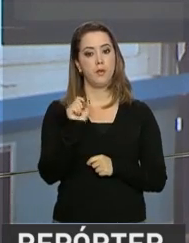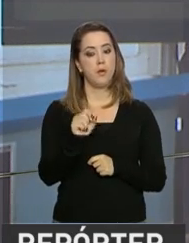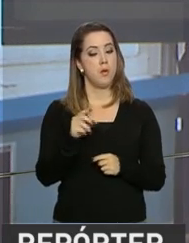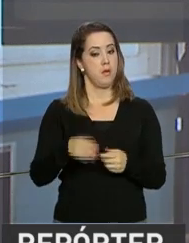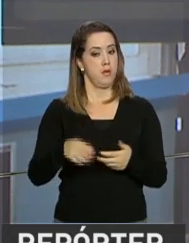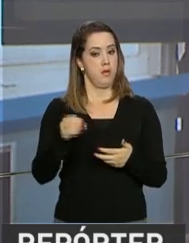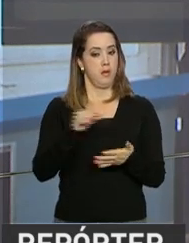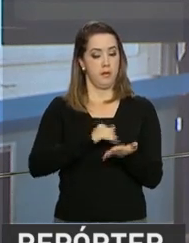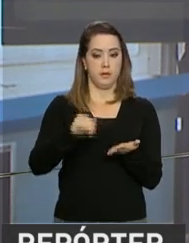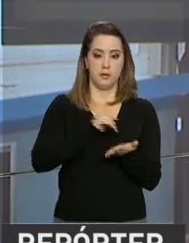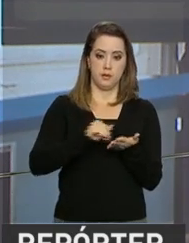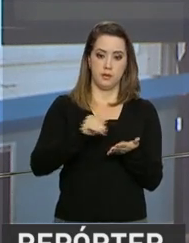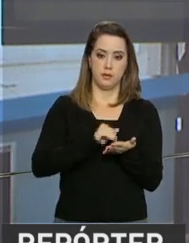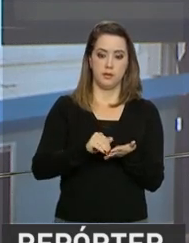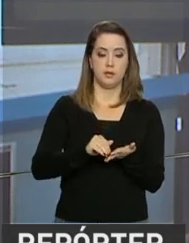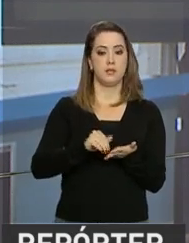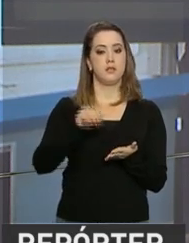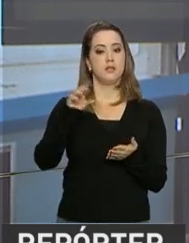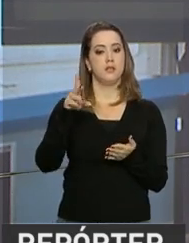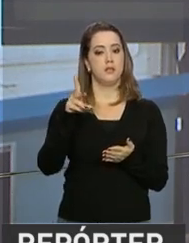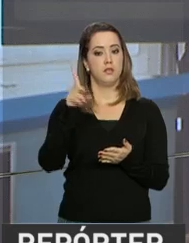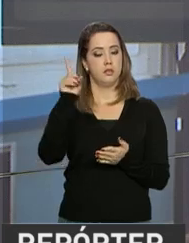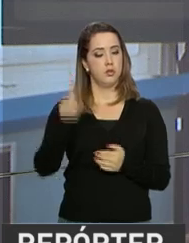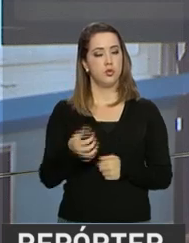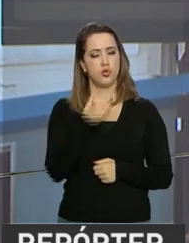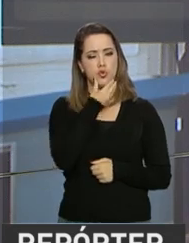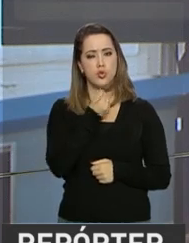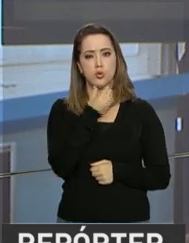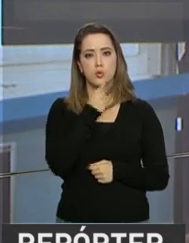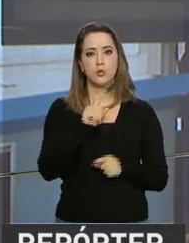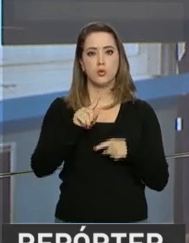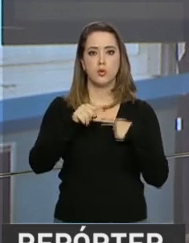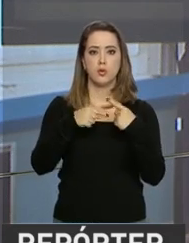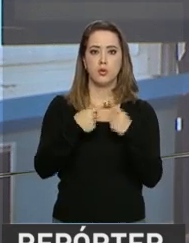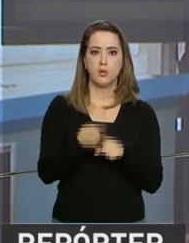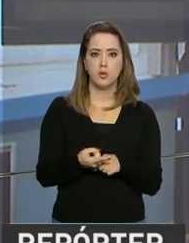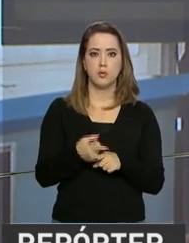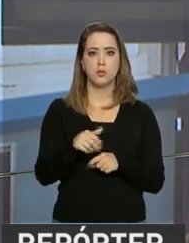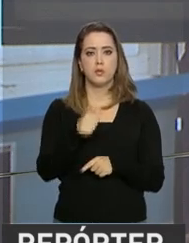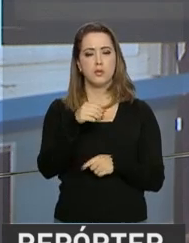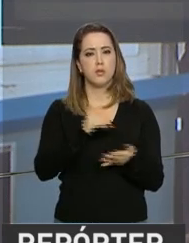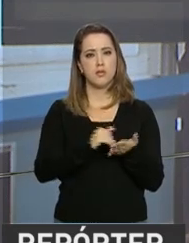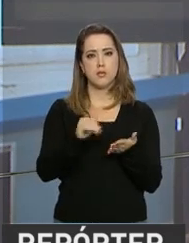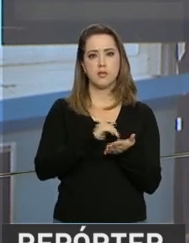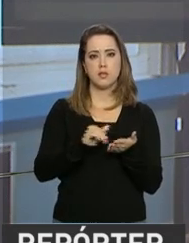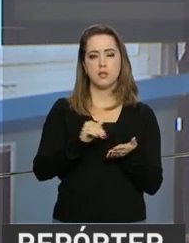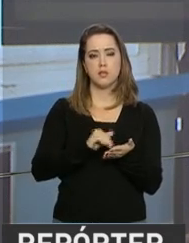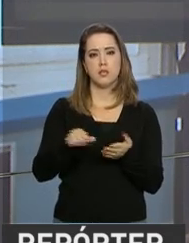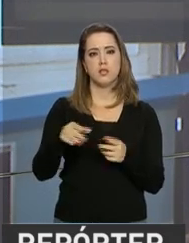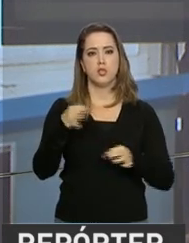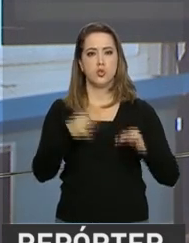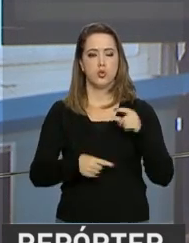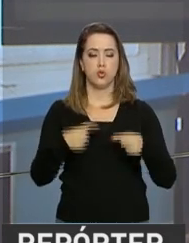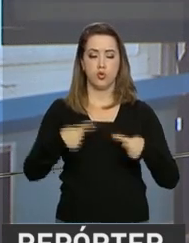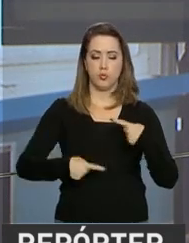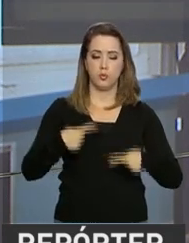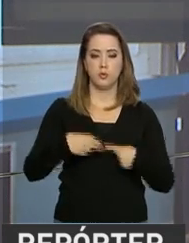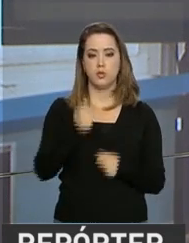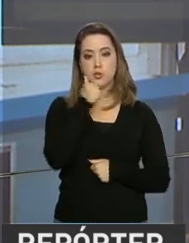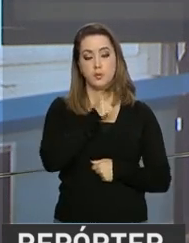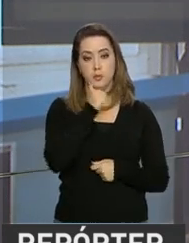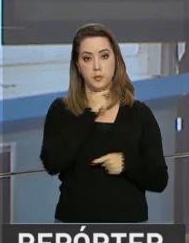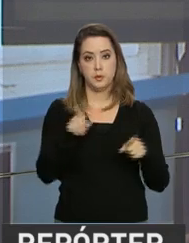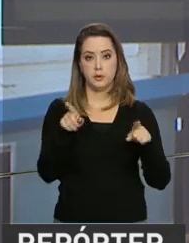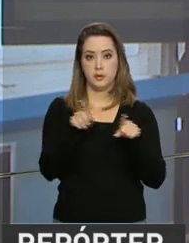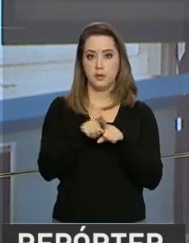de direitos humanos deve assumir Flávia pião na Secretaria de políticas para as mulheres Fátima pelais e na Secretaria